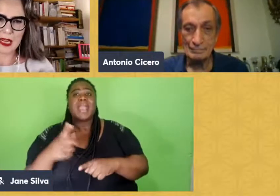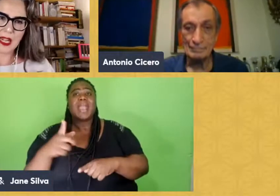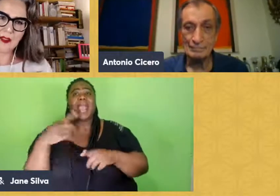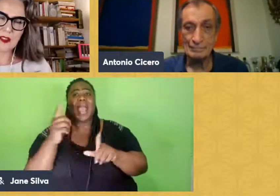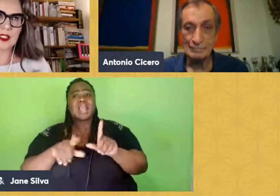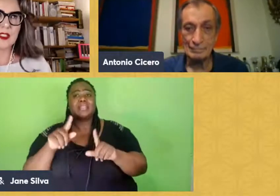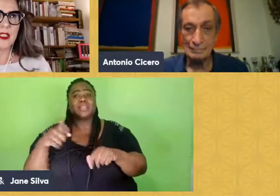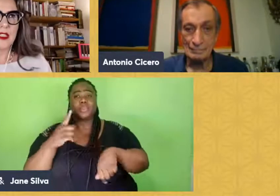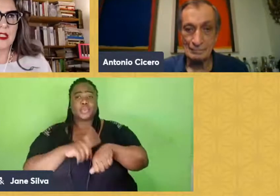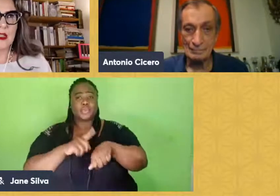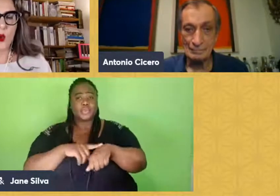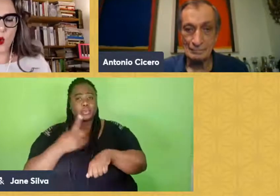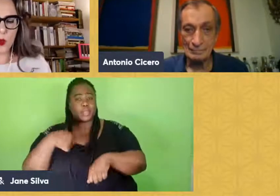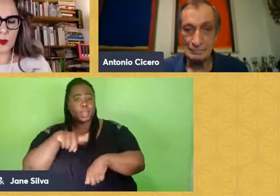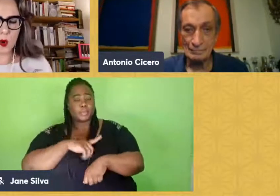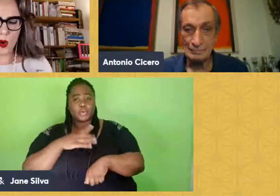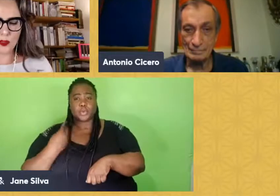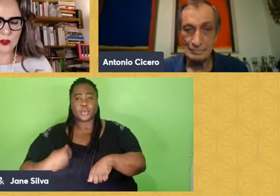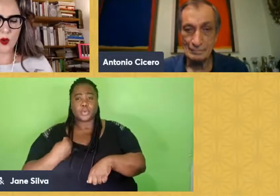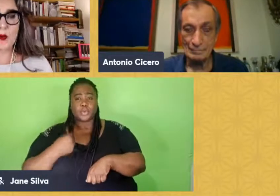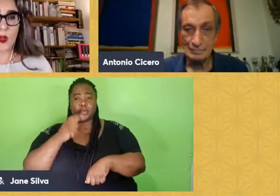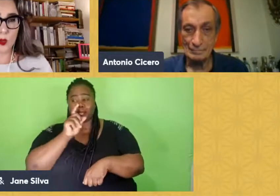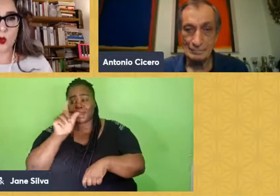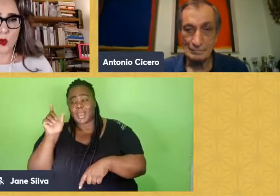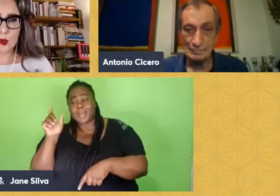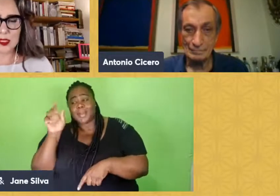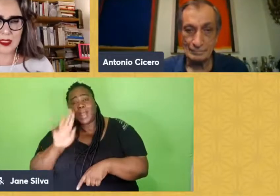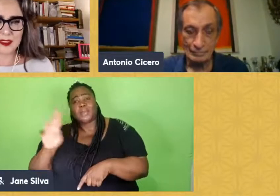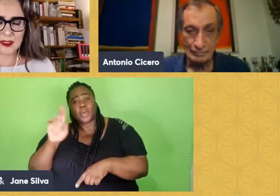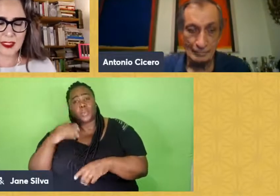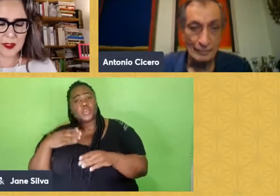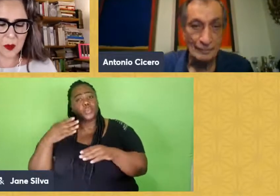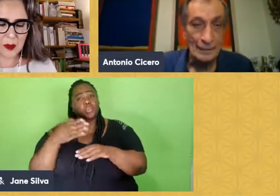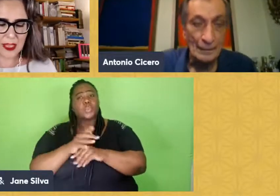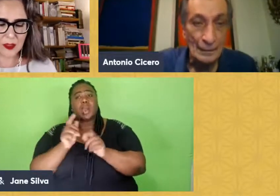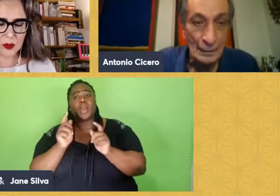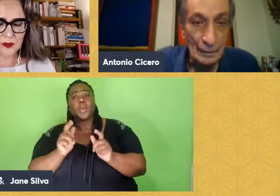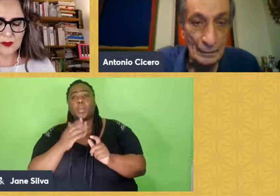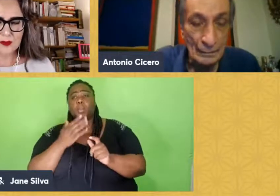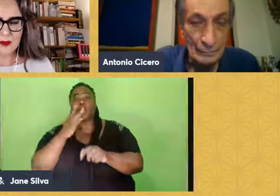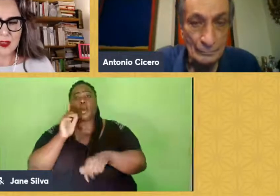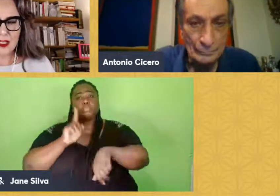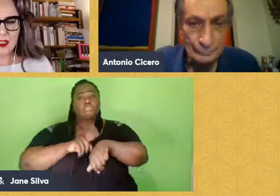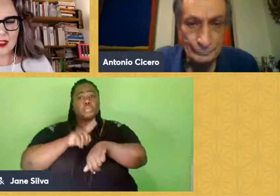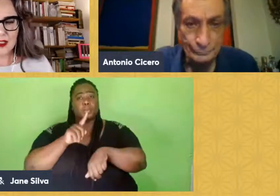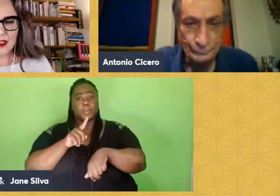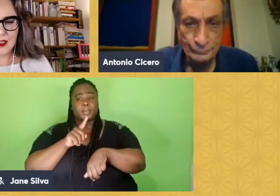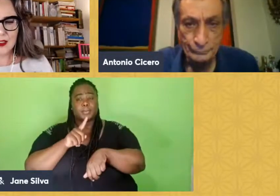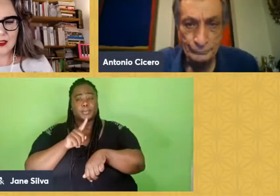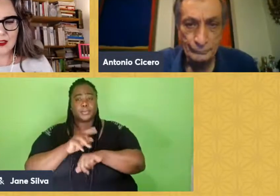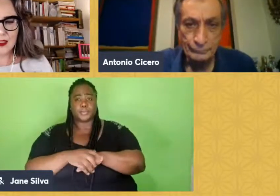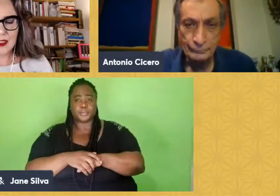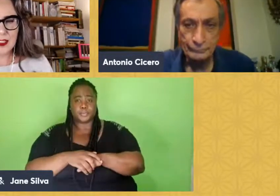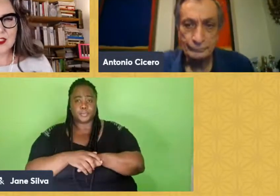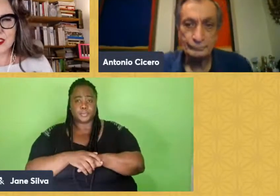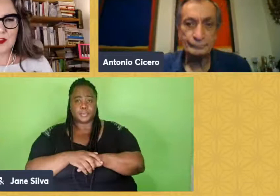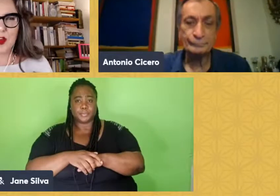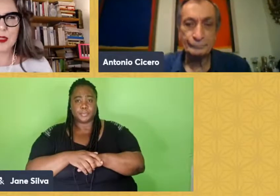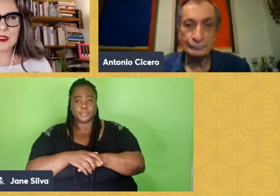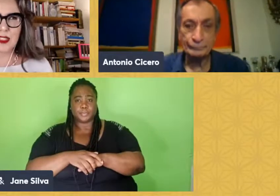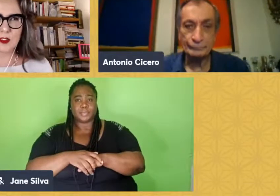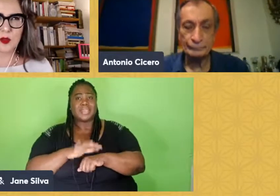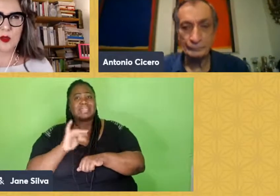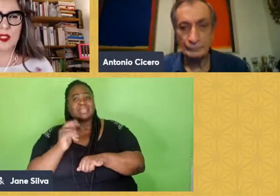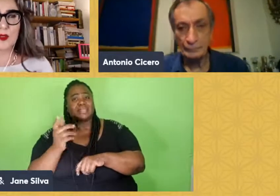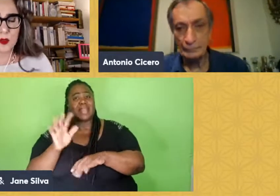lugar que a palavra ocupou, ou melhor, ocupa, né, nesse momento, e se de certa